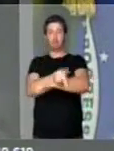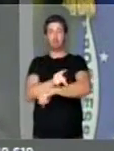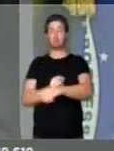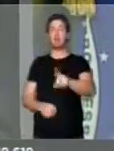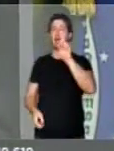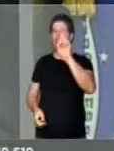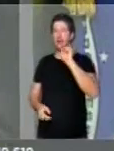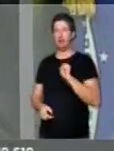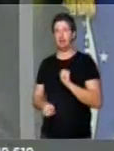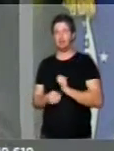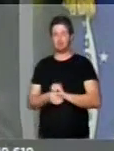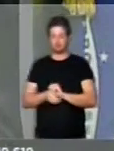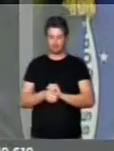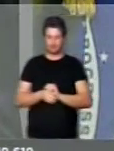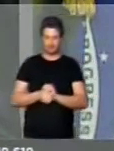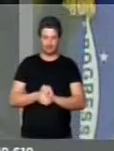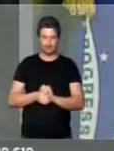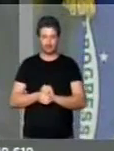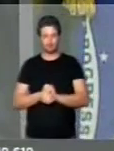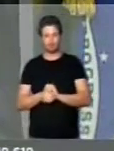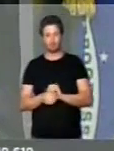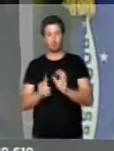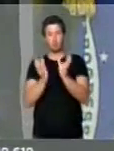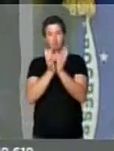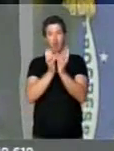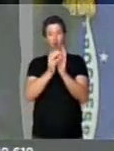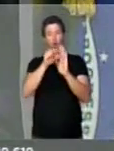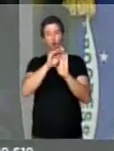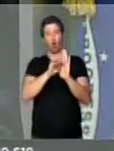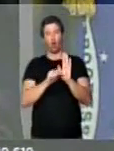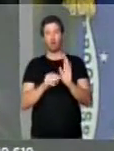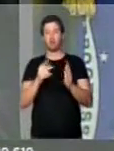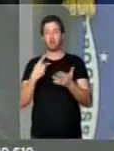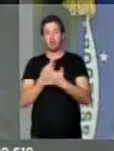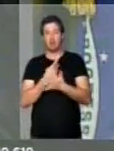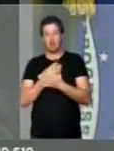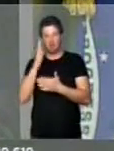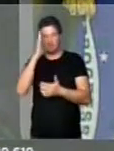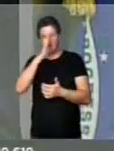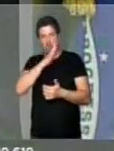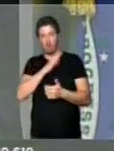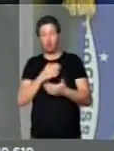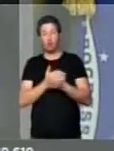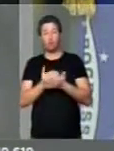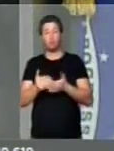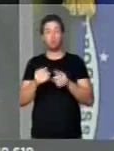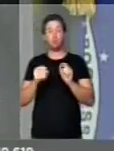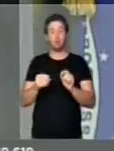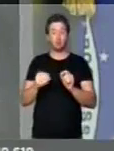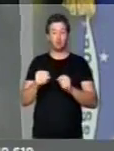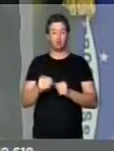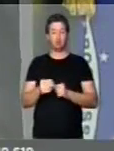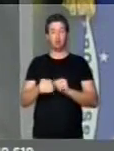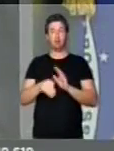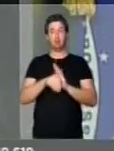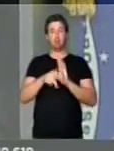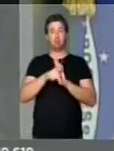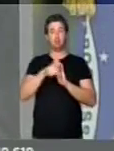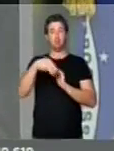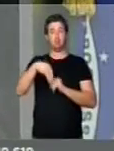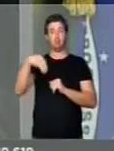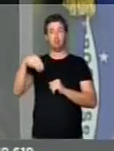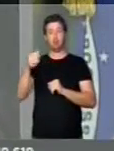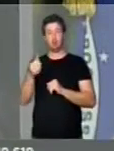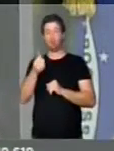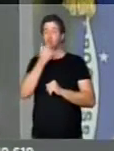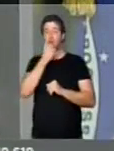Aliás, o pacote de maldades começou com a medida provisória 664 e a 665